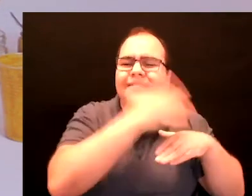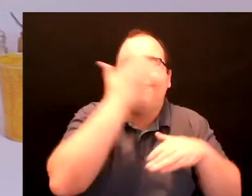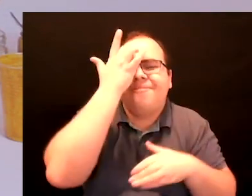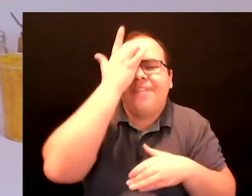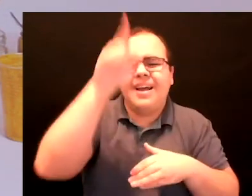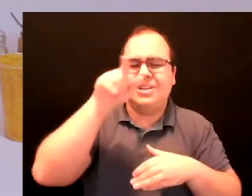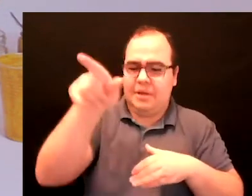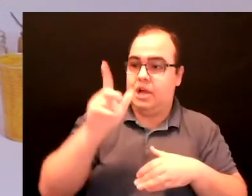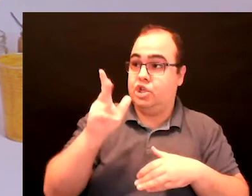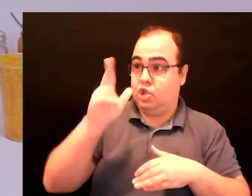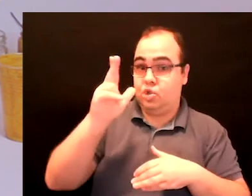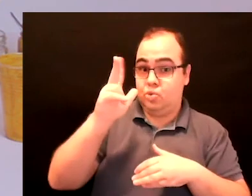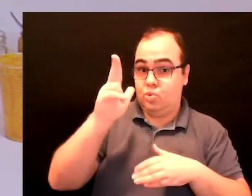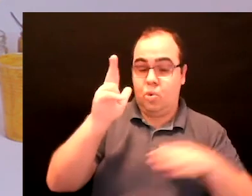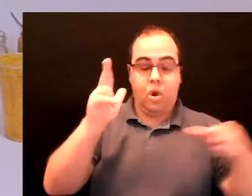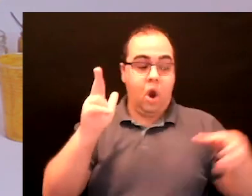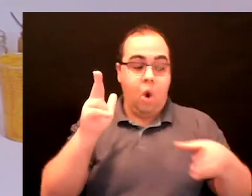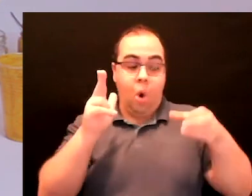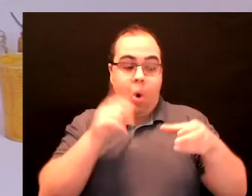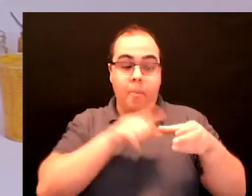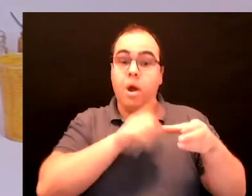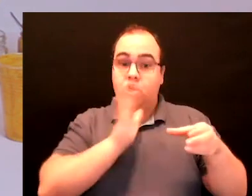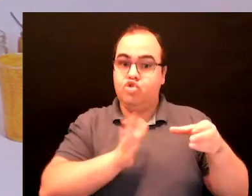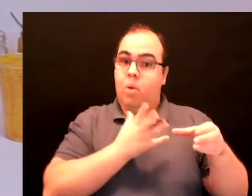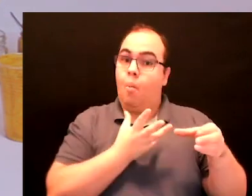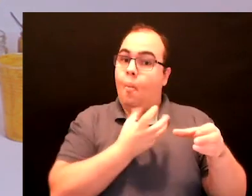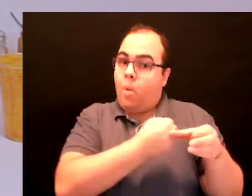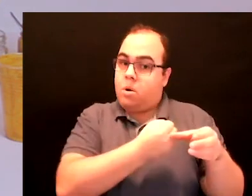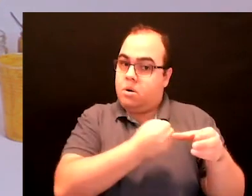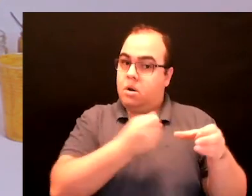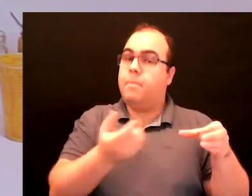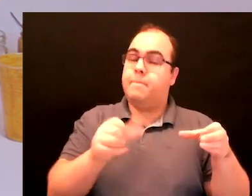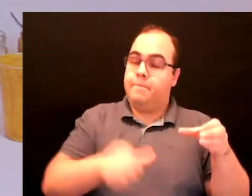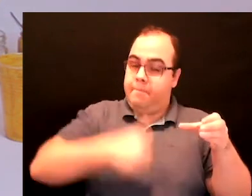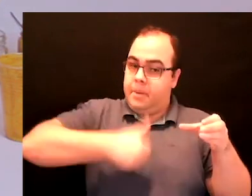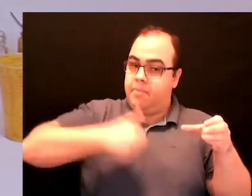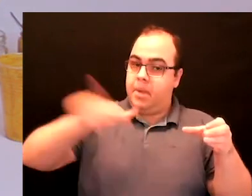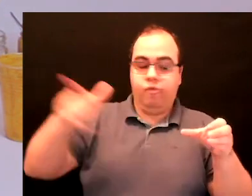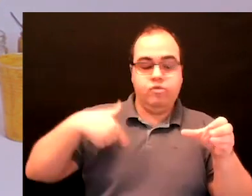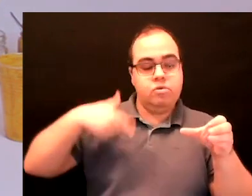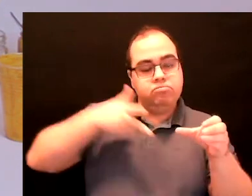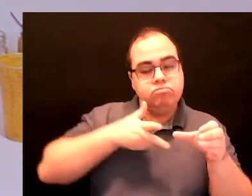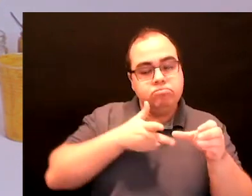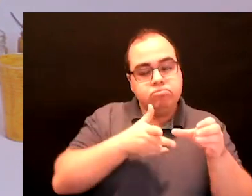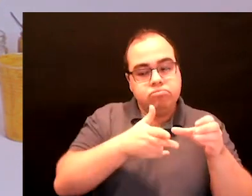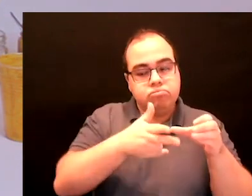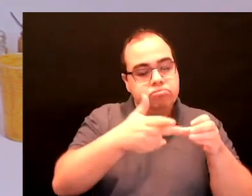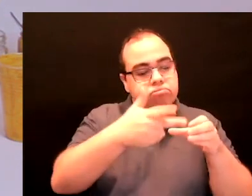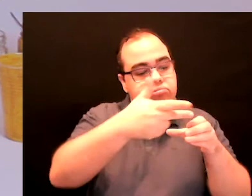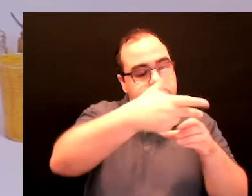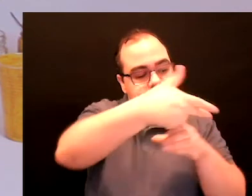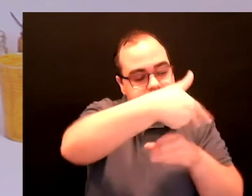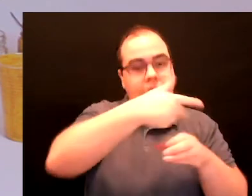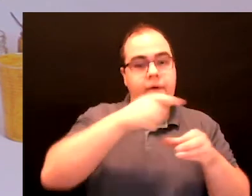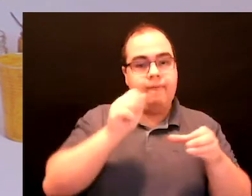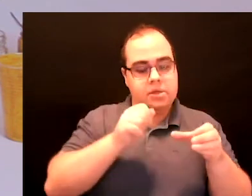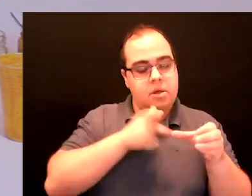né? Pode pegar a própria tesoura e o copinho que já secou, fazer aqui na